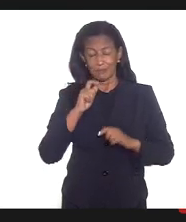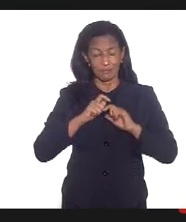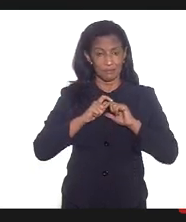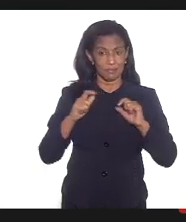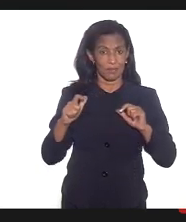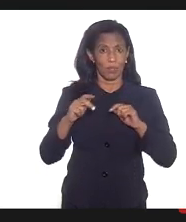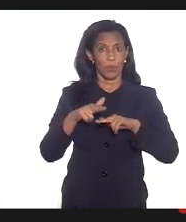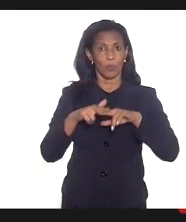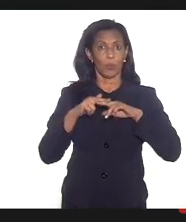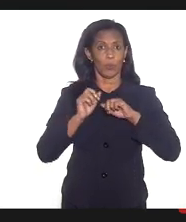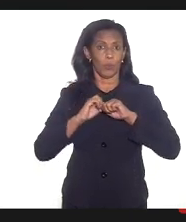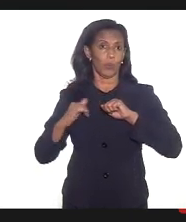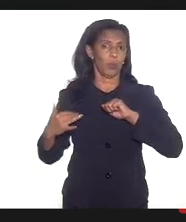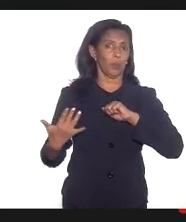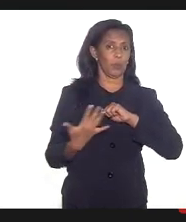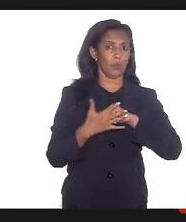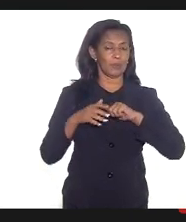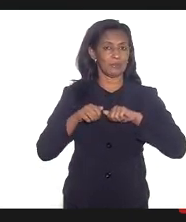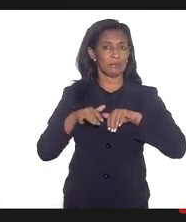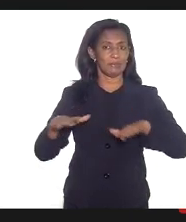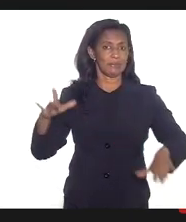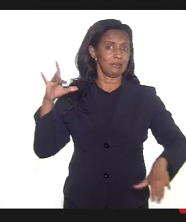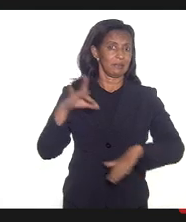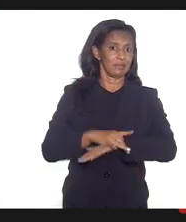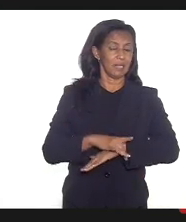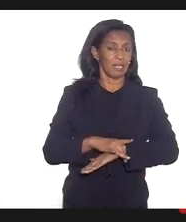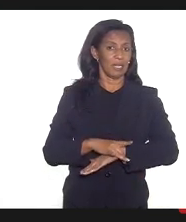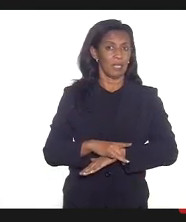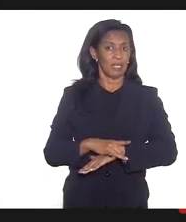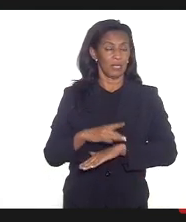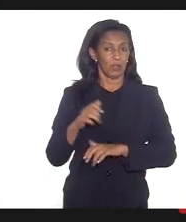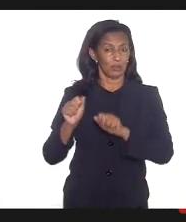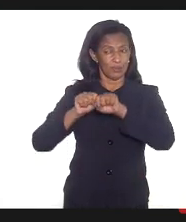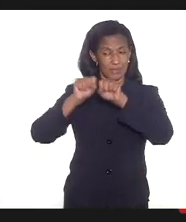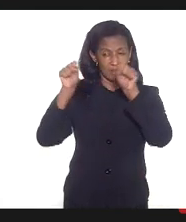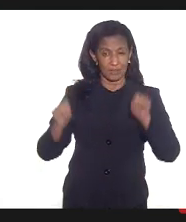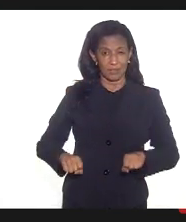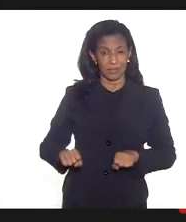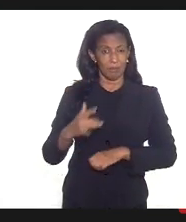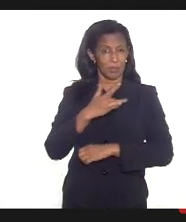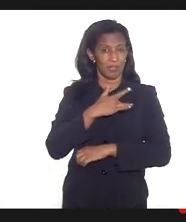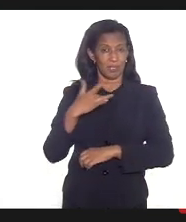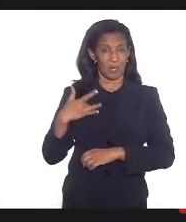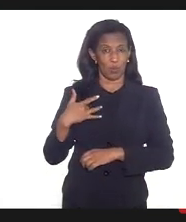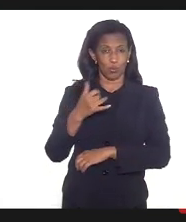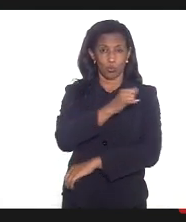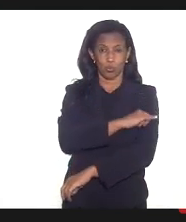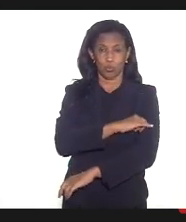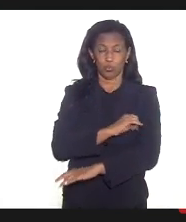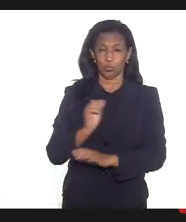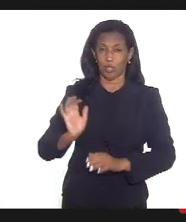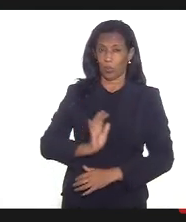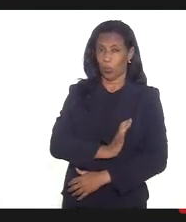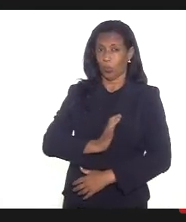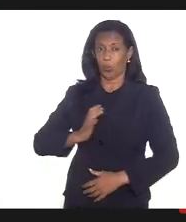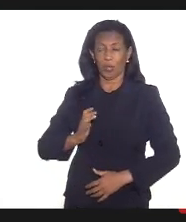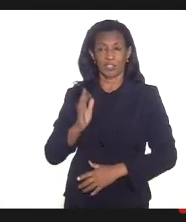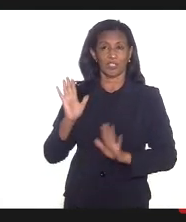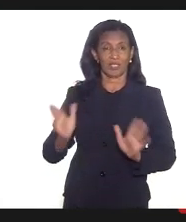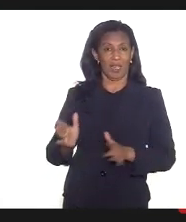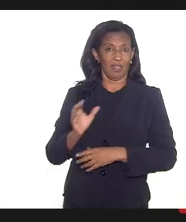da pandemia e era o sistema de saúde no estado do Rio de Janeiro já era um caos já estava na no